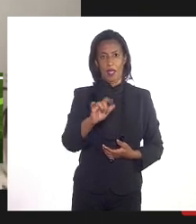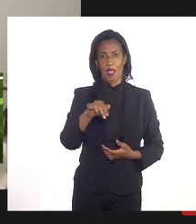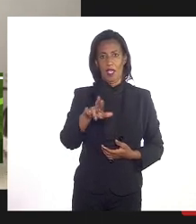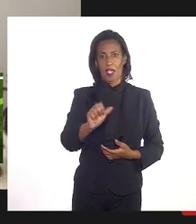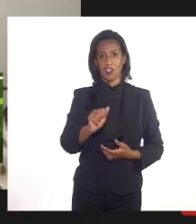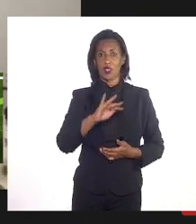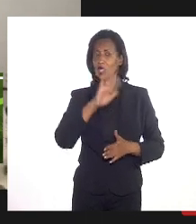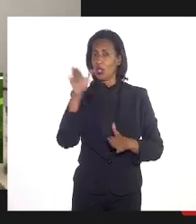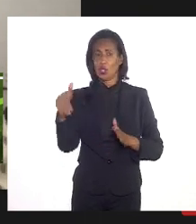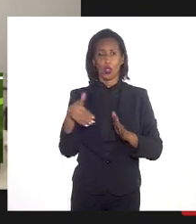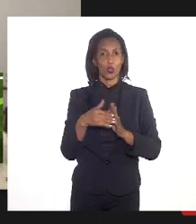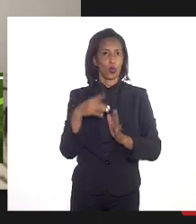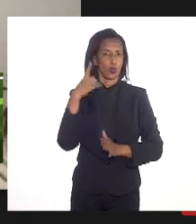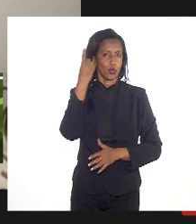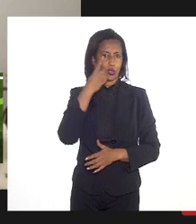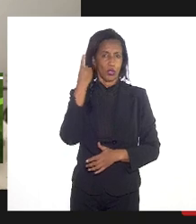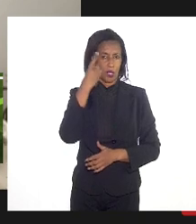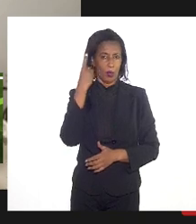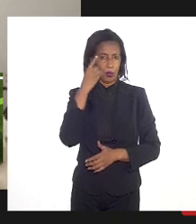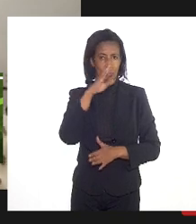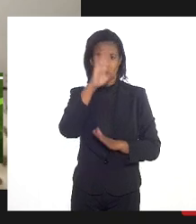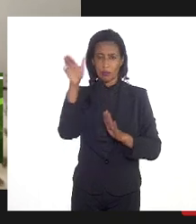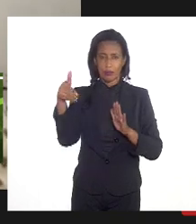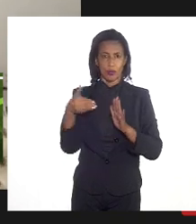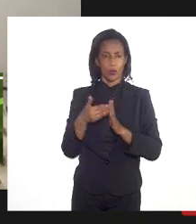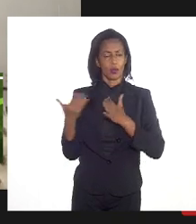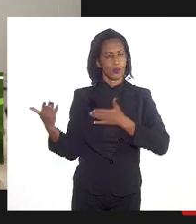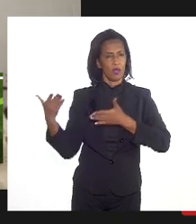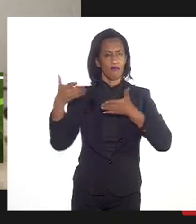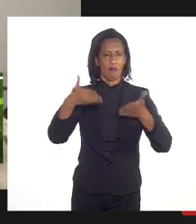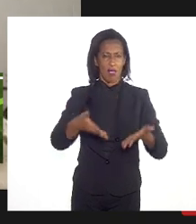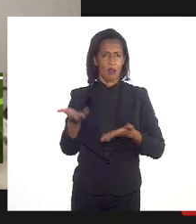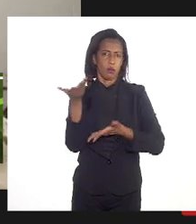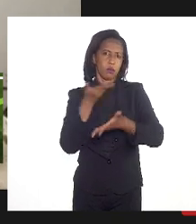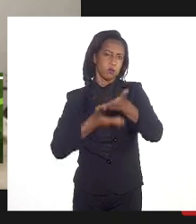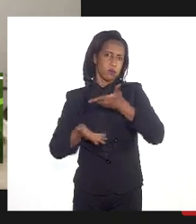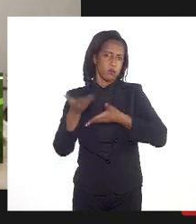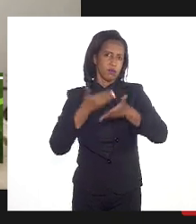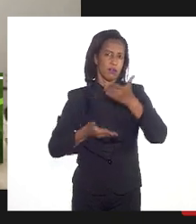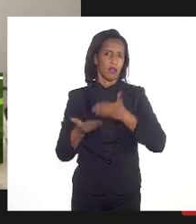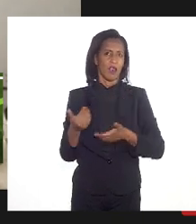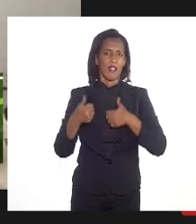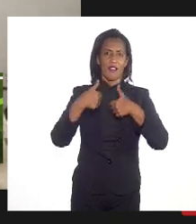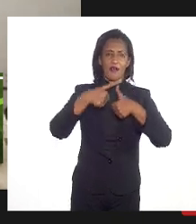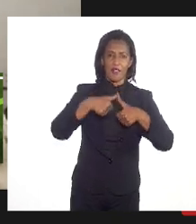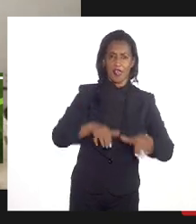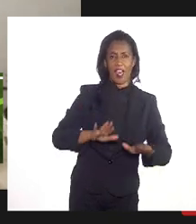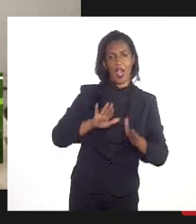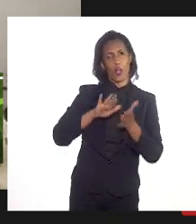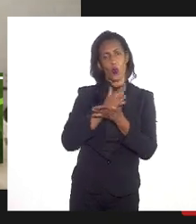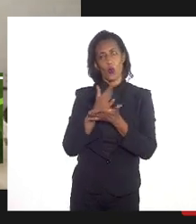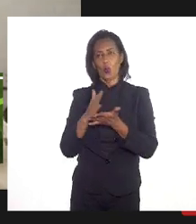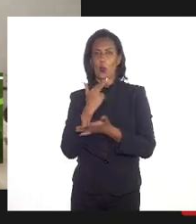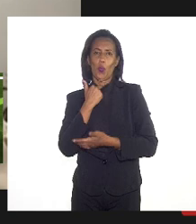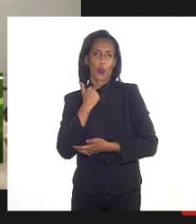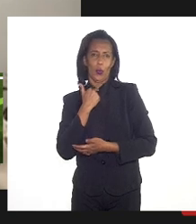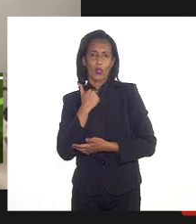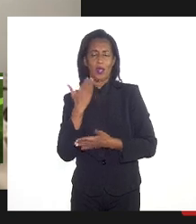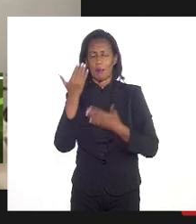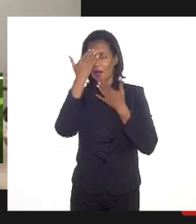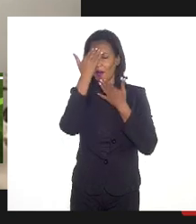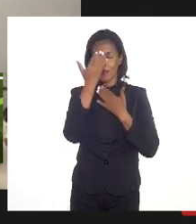Aparecida e todos os deputados e as deputadas que aqui estiveram, puderam ficar uns, outros não puderam, mas